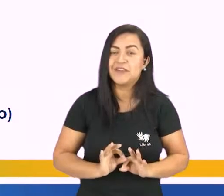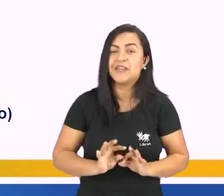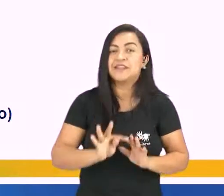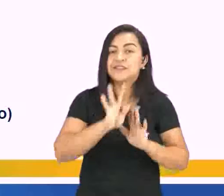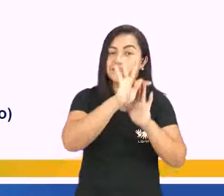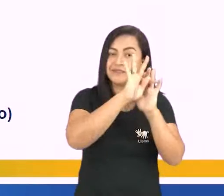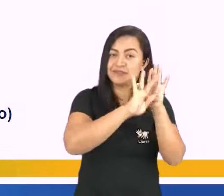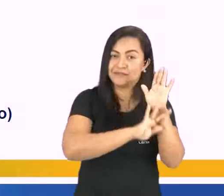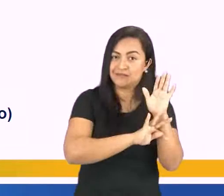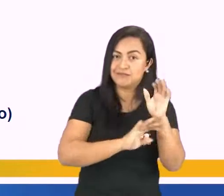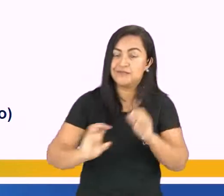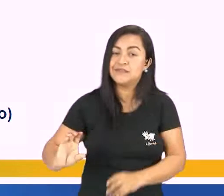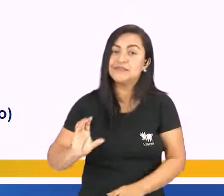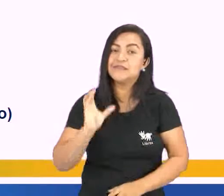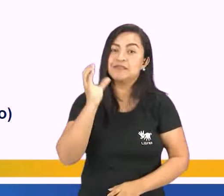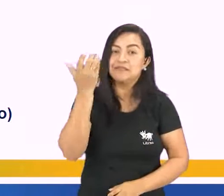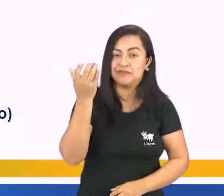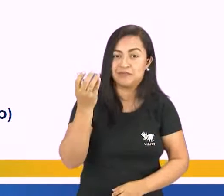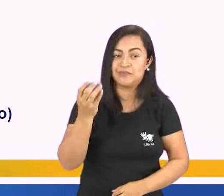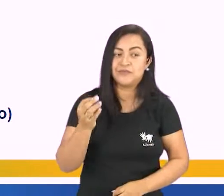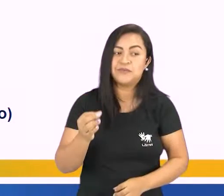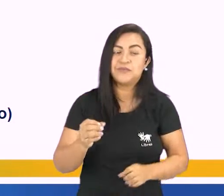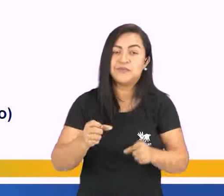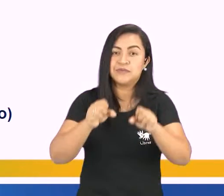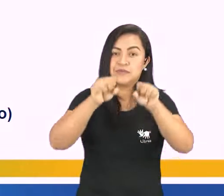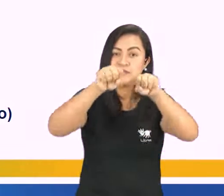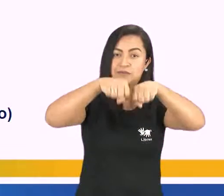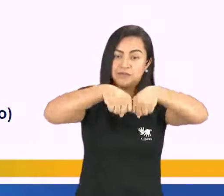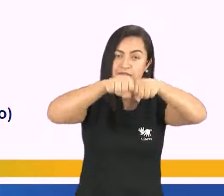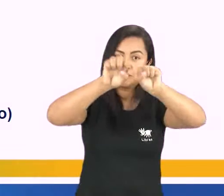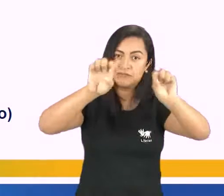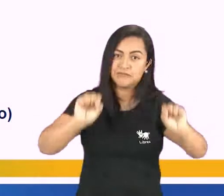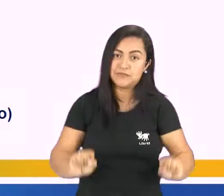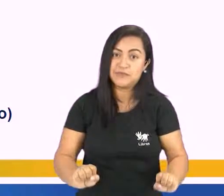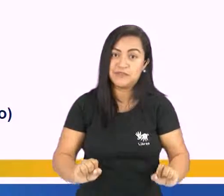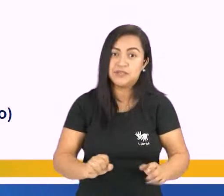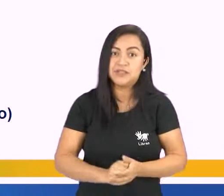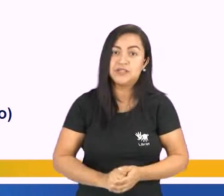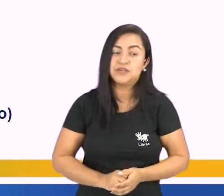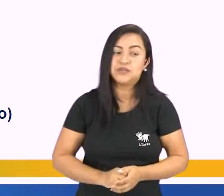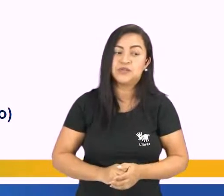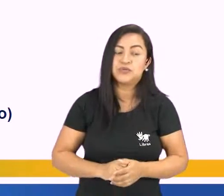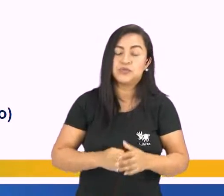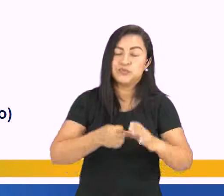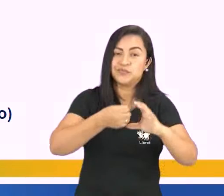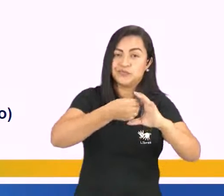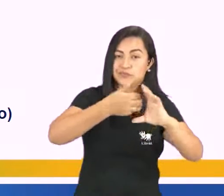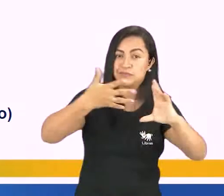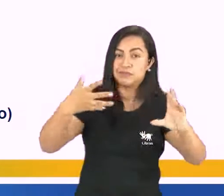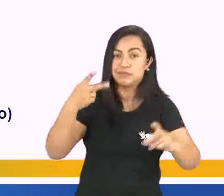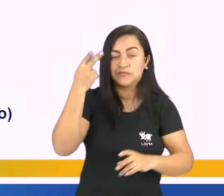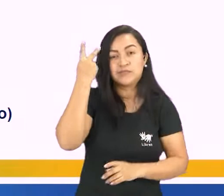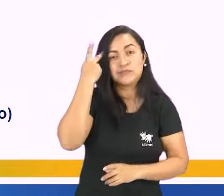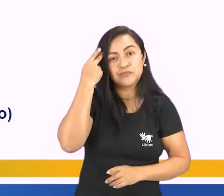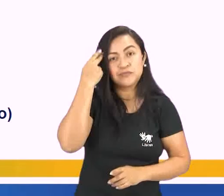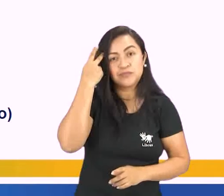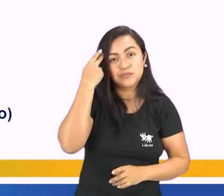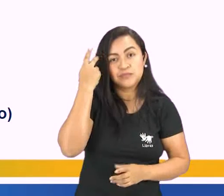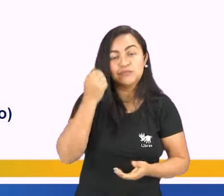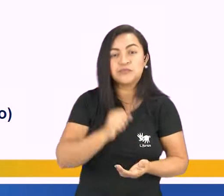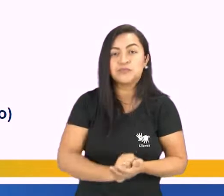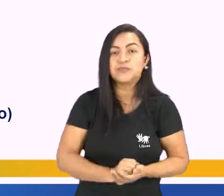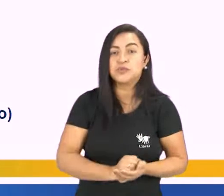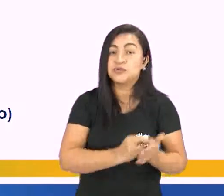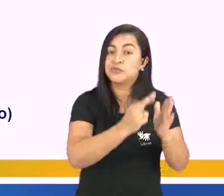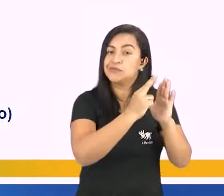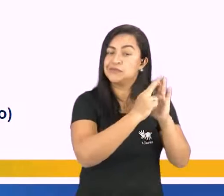textos realizada y sistematizando sus rasgos comunes, suas características comuns, según